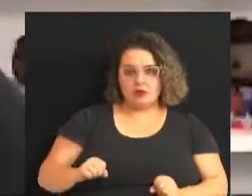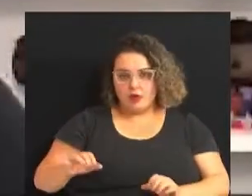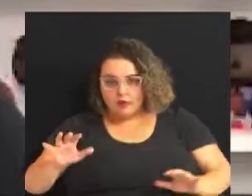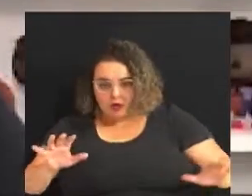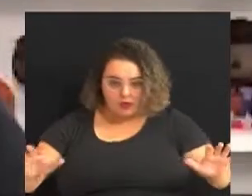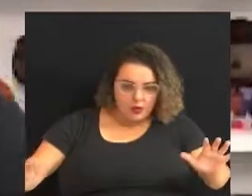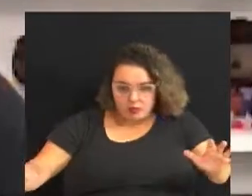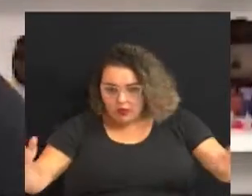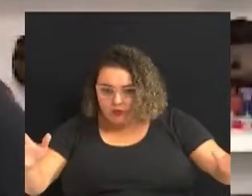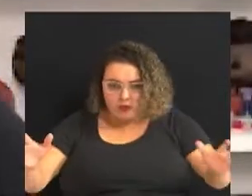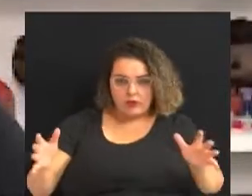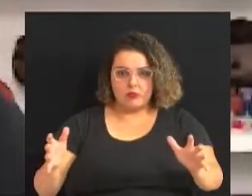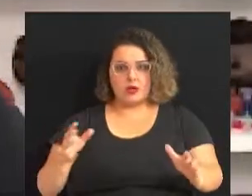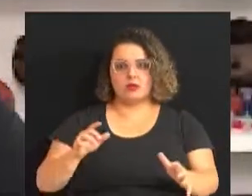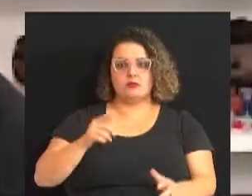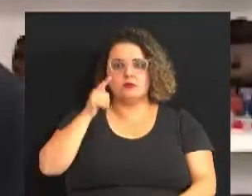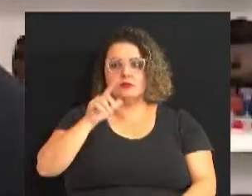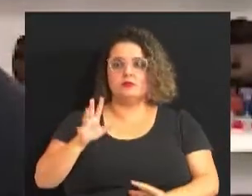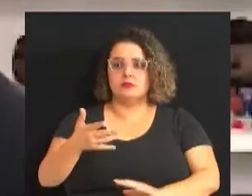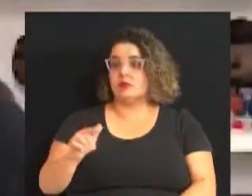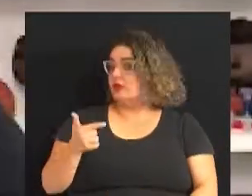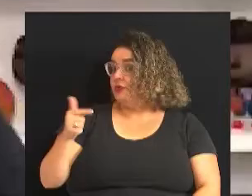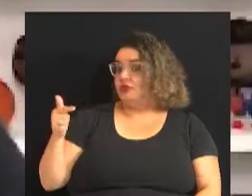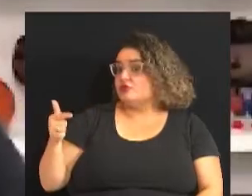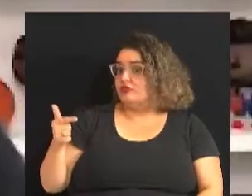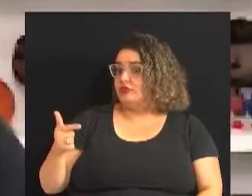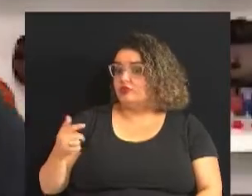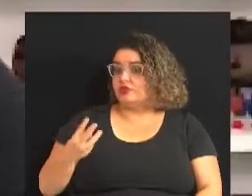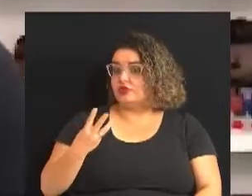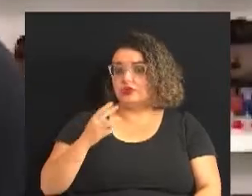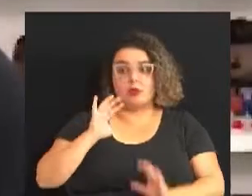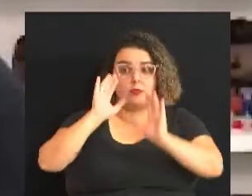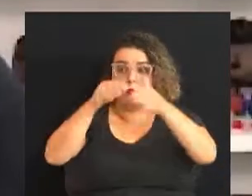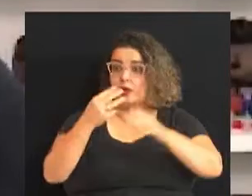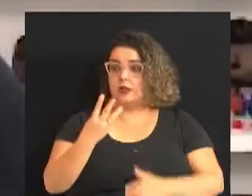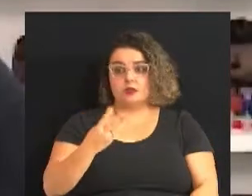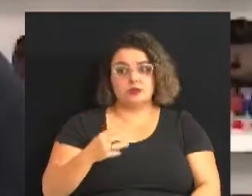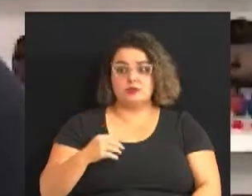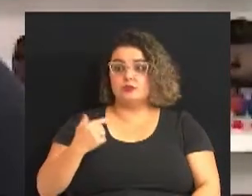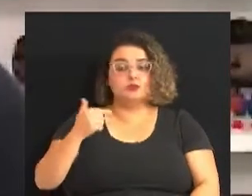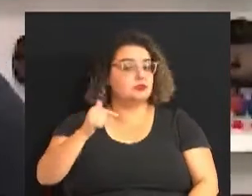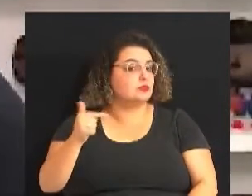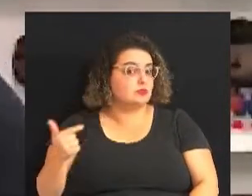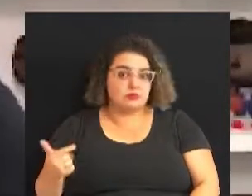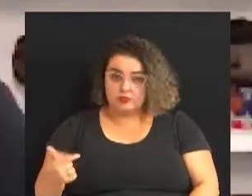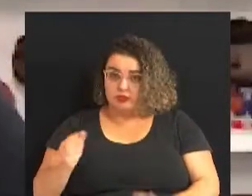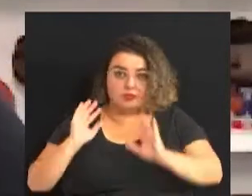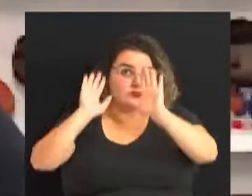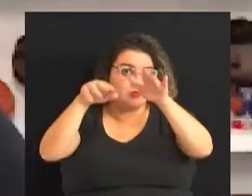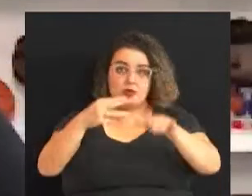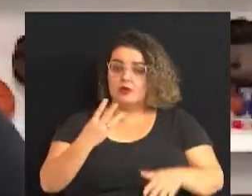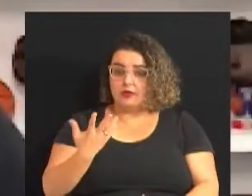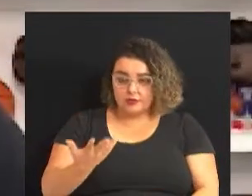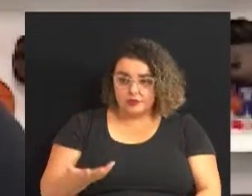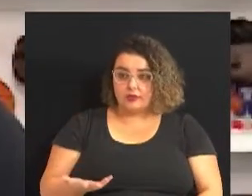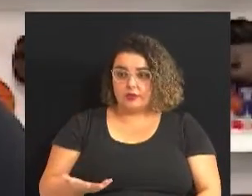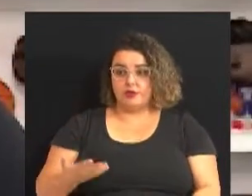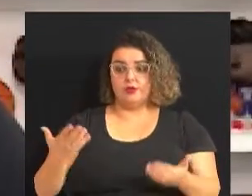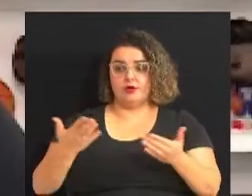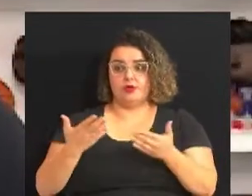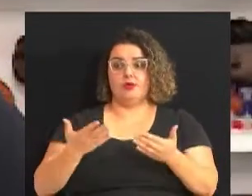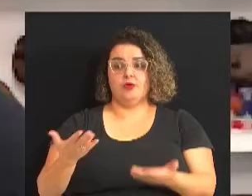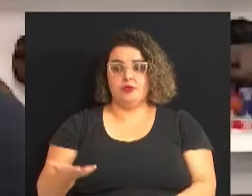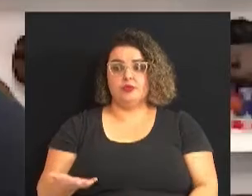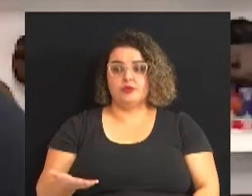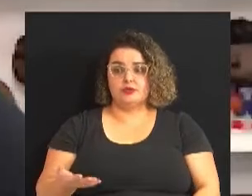a penetração dos não tinha muito nem de bola de armadores, 3, de né? alas. Não tinha nem tanta bola de 3, então hoje a